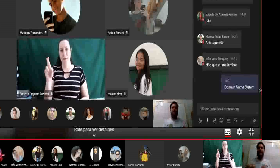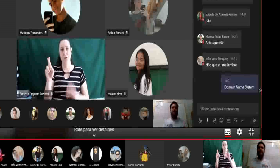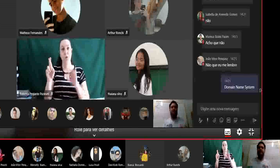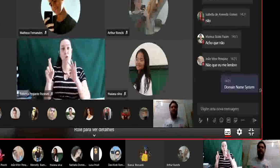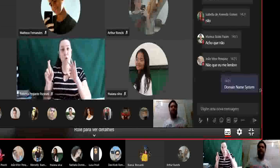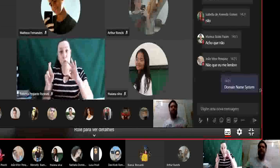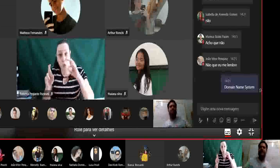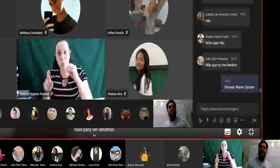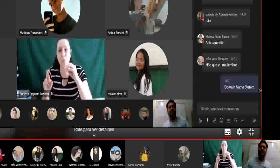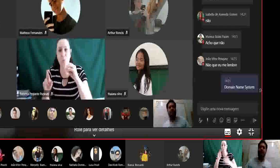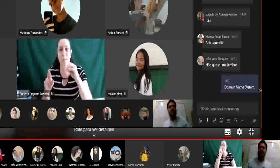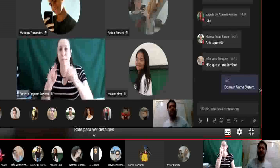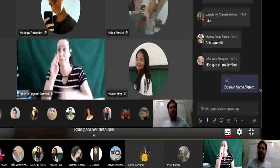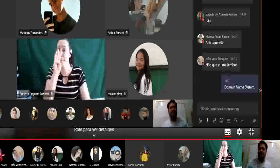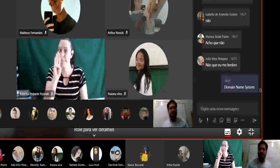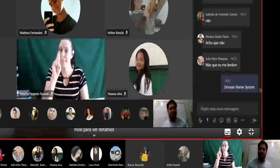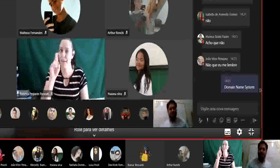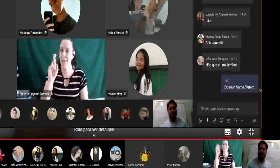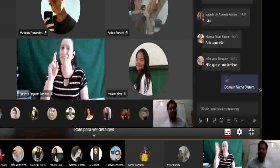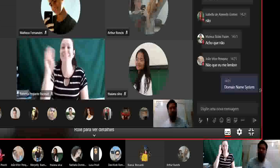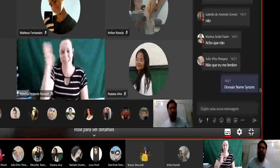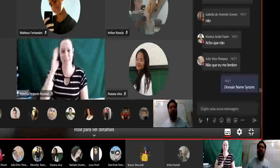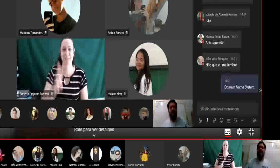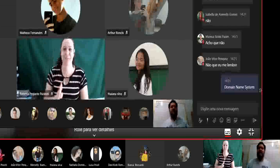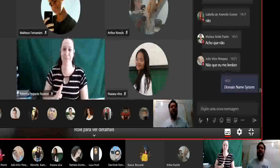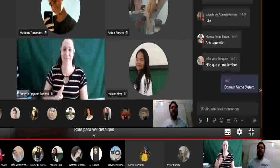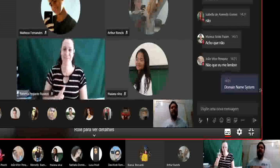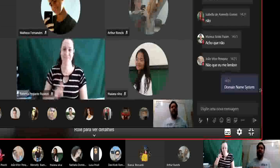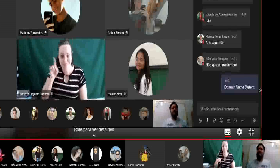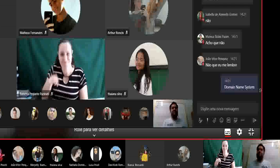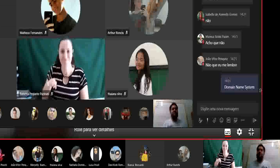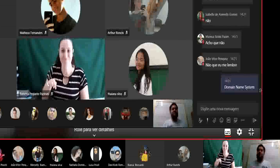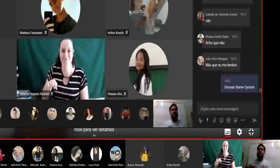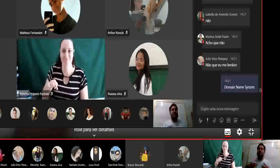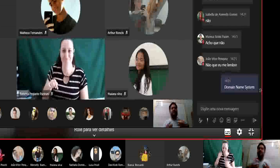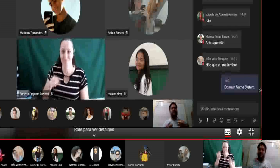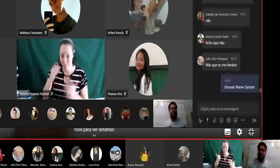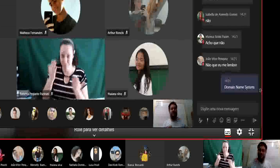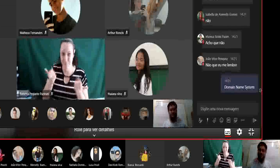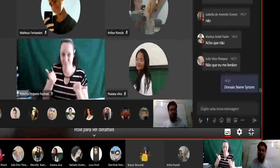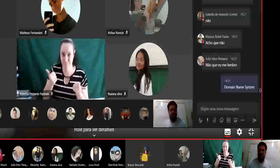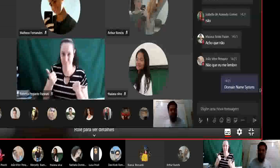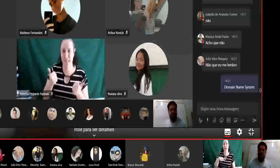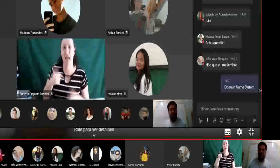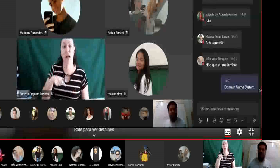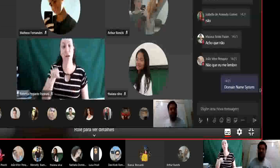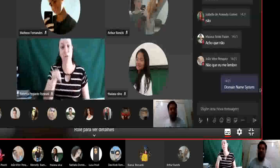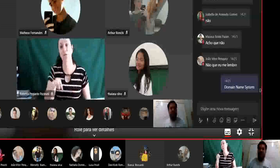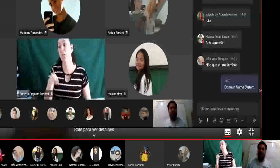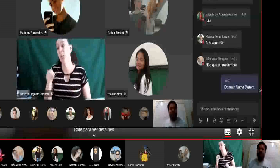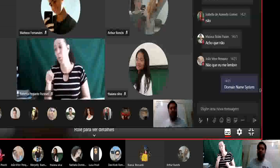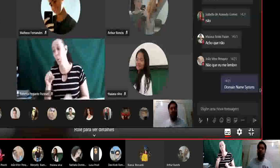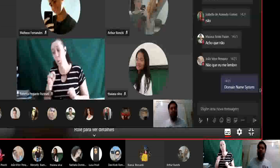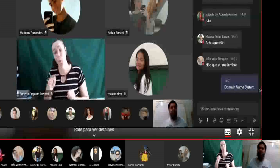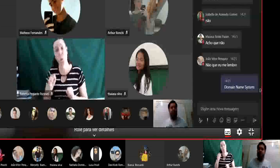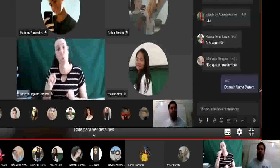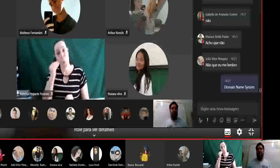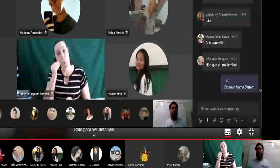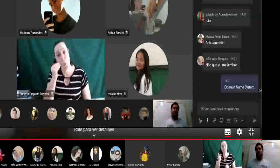de você entender quando você dá um www, né, e quando ele vai, consulta um servidor autoritativo,